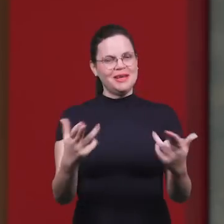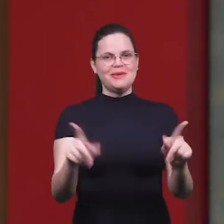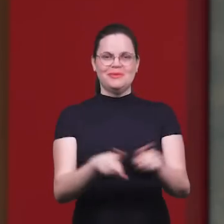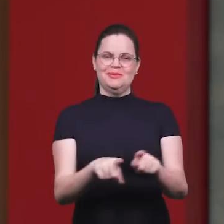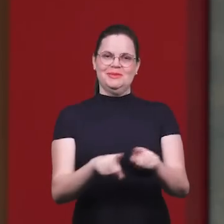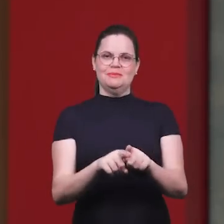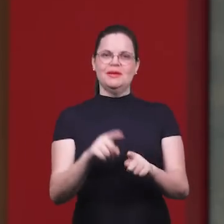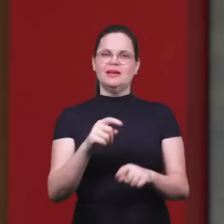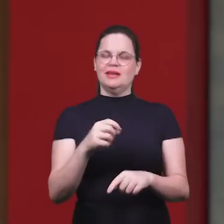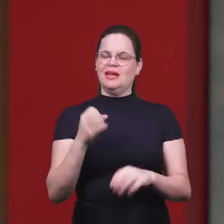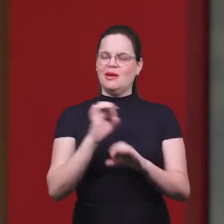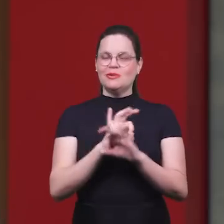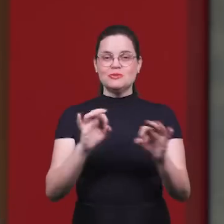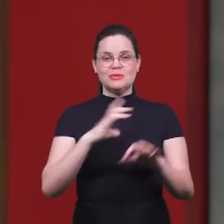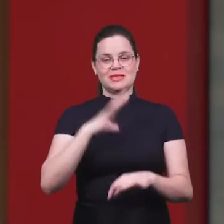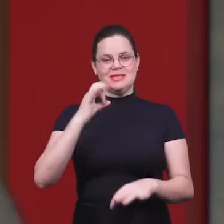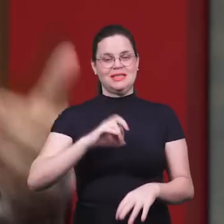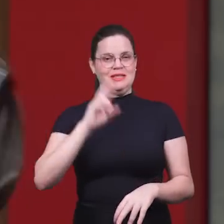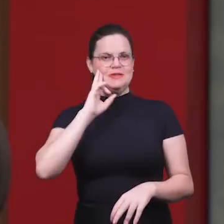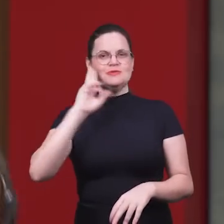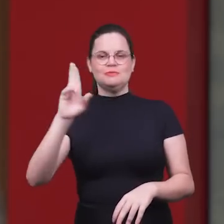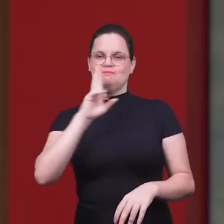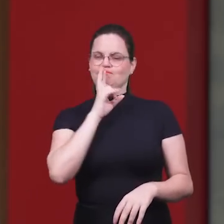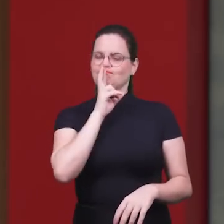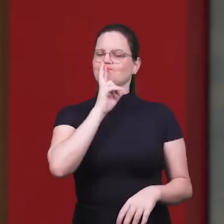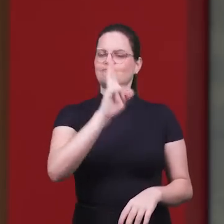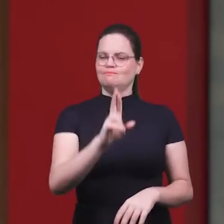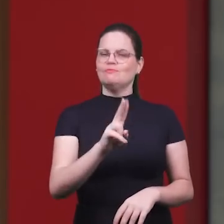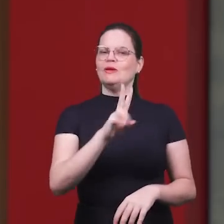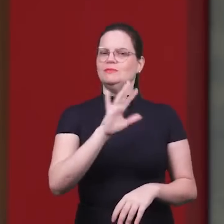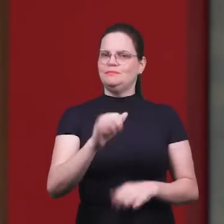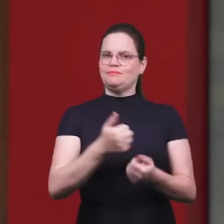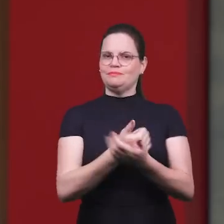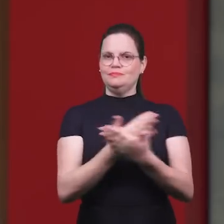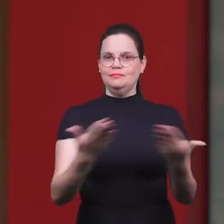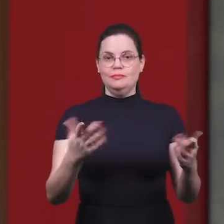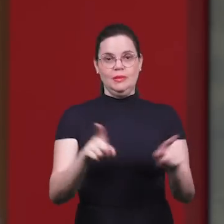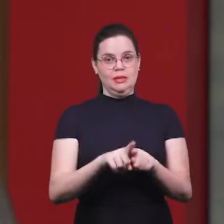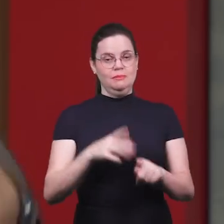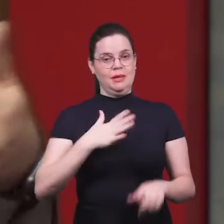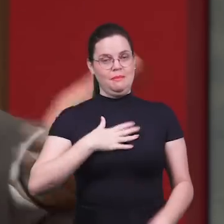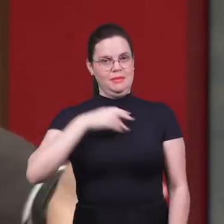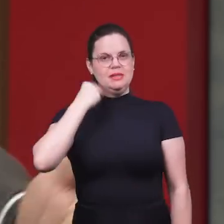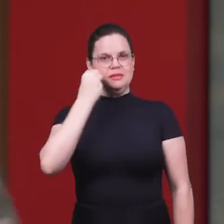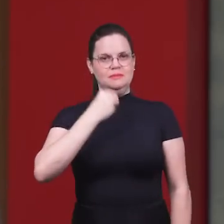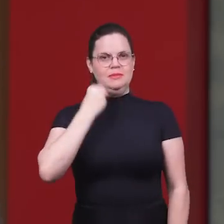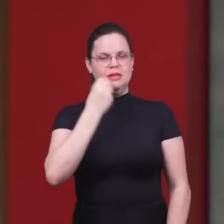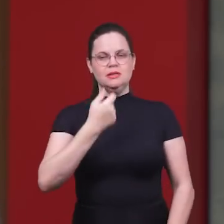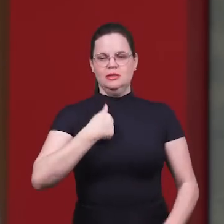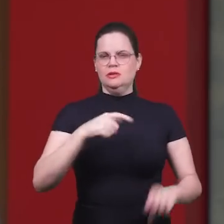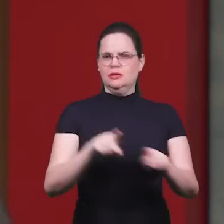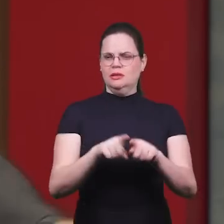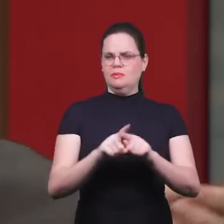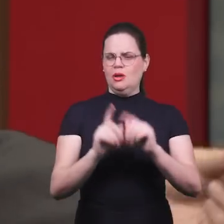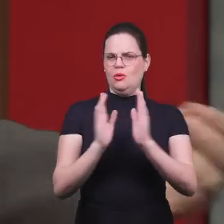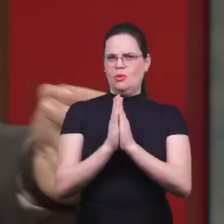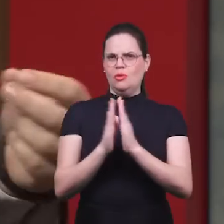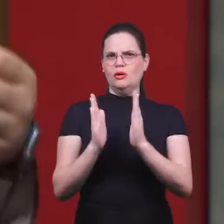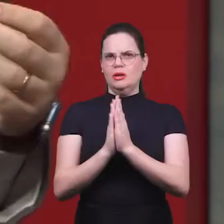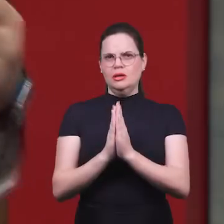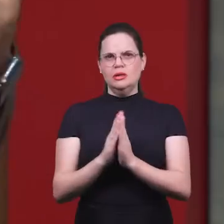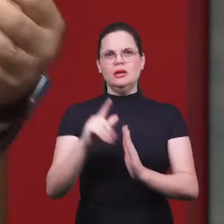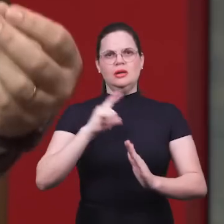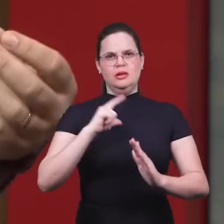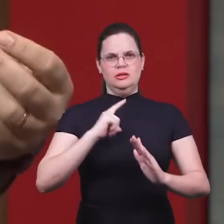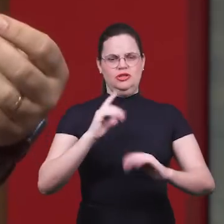Senhor atende. Eu posso contar a minha experiência pessoal, que também eu fiz essa oração durante muitos anos da minha vida e eu tive uns